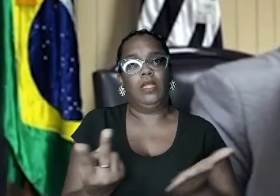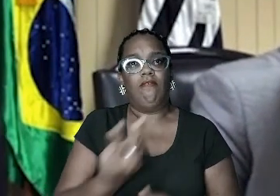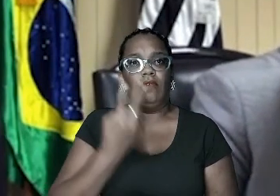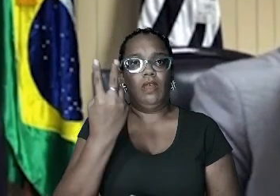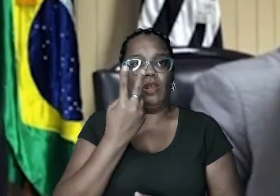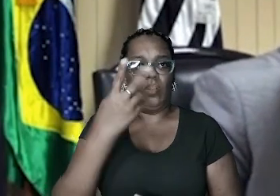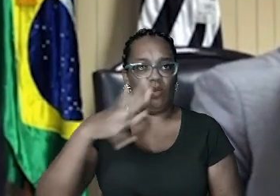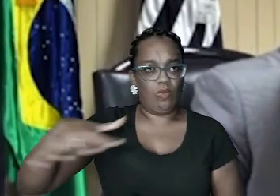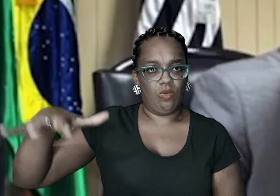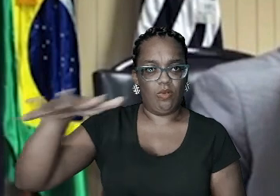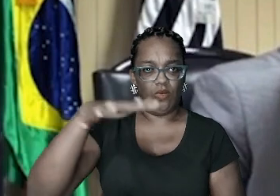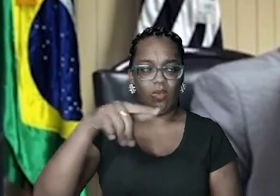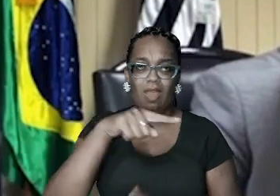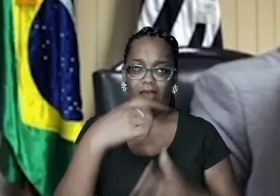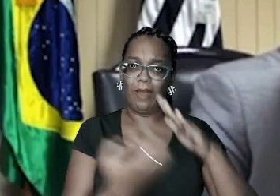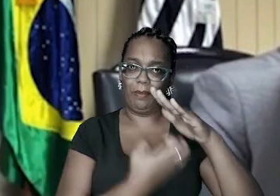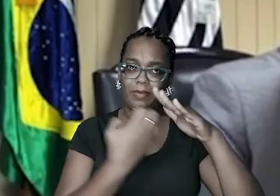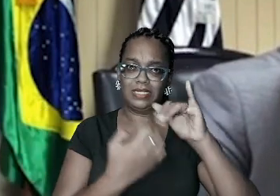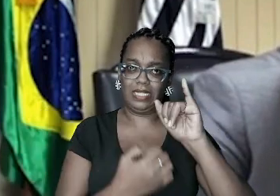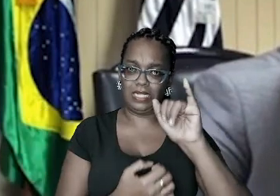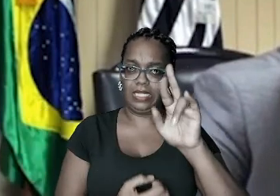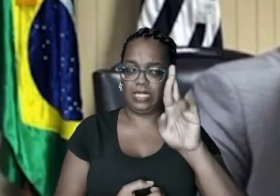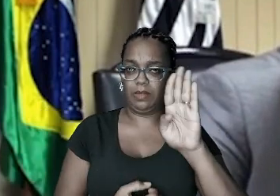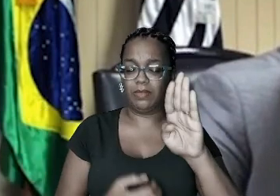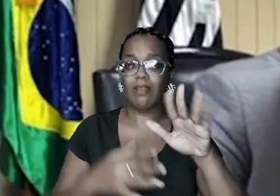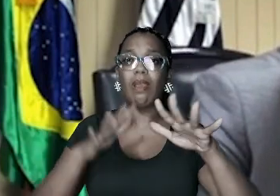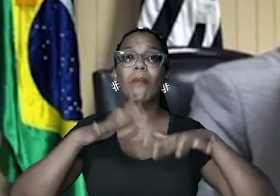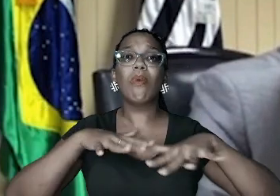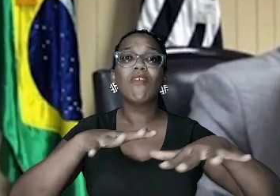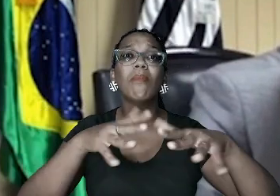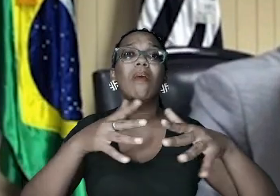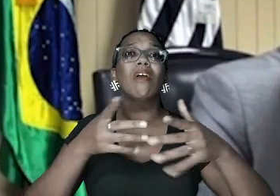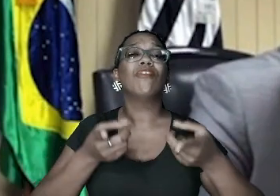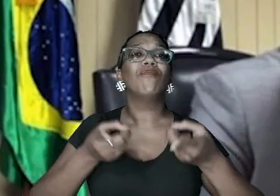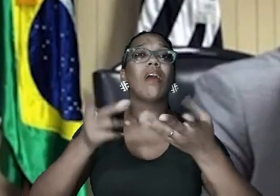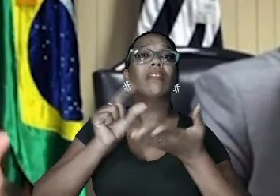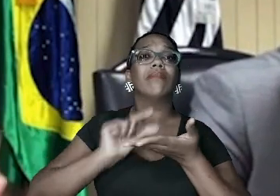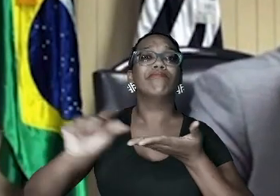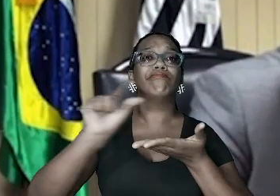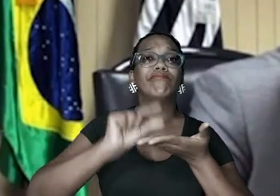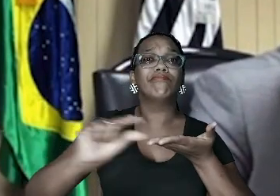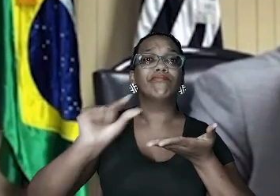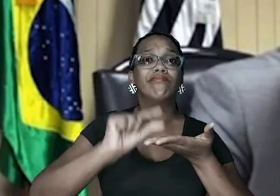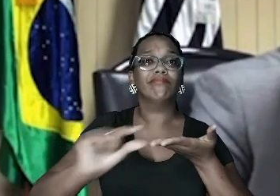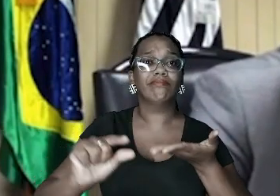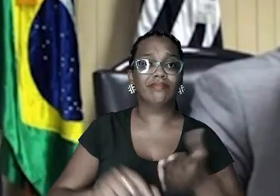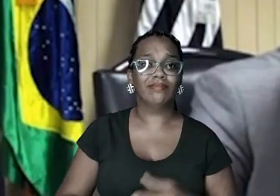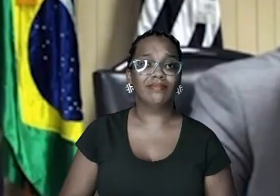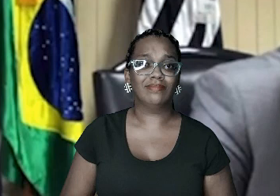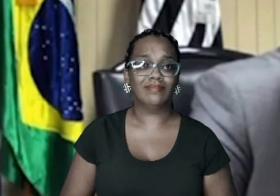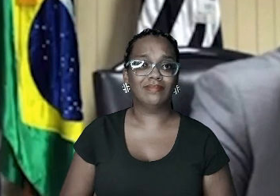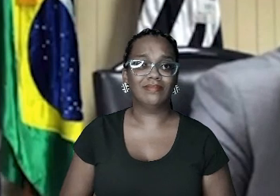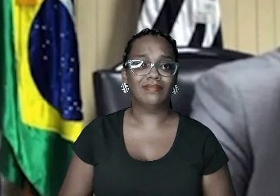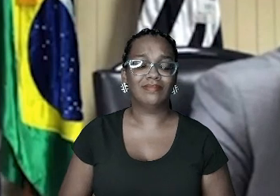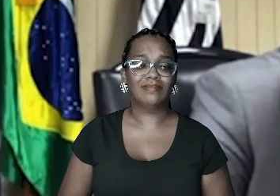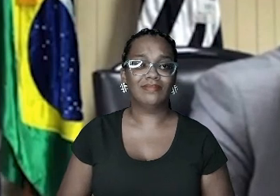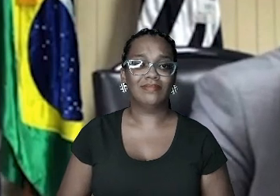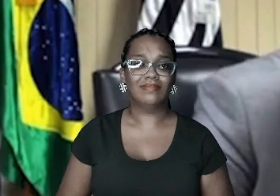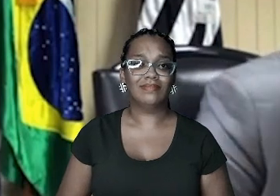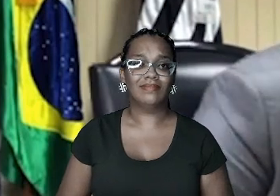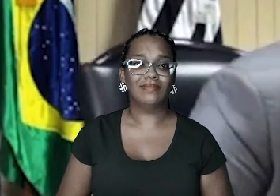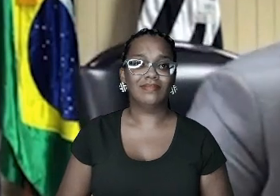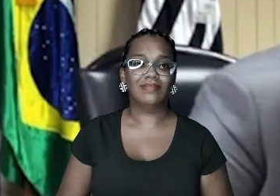isso gerou um desgaste para empresa gerou perda de valor de mercado e gerou naturalmente o surgimento de movimento de venda